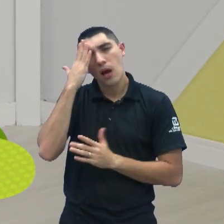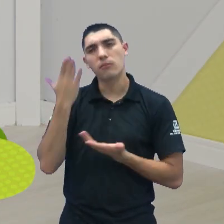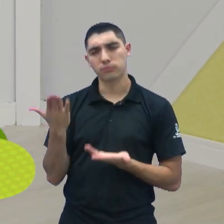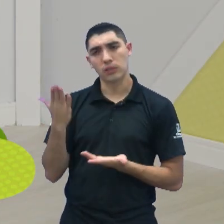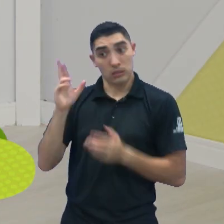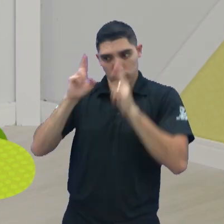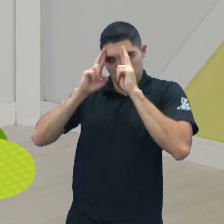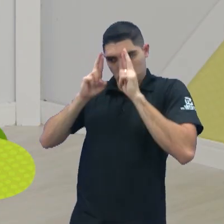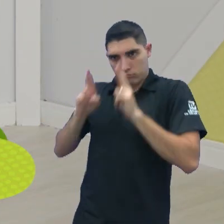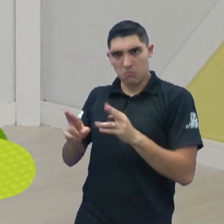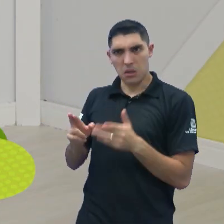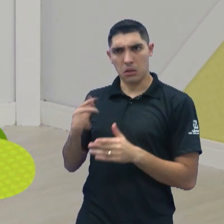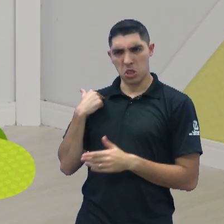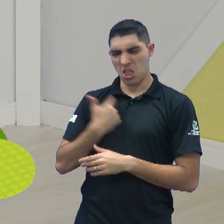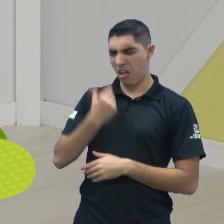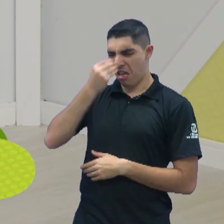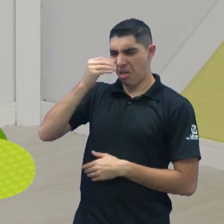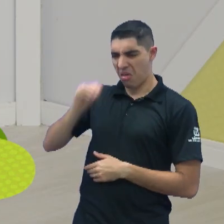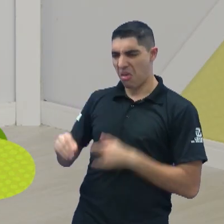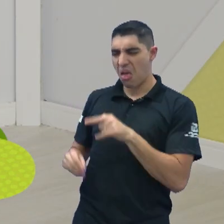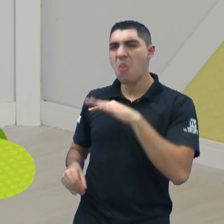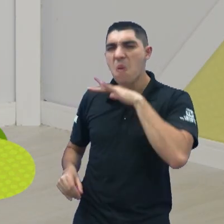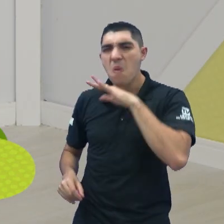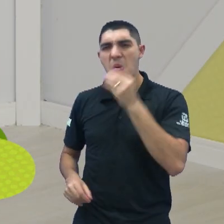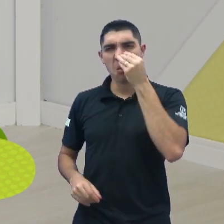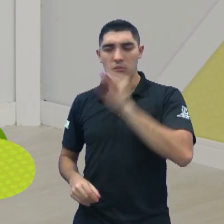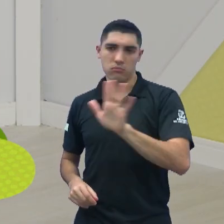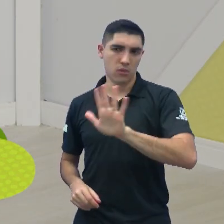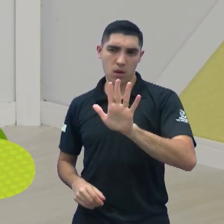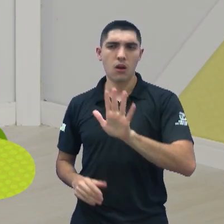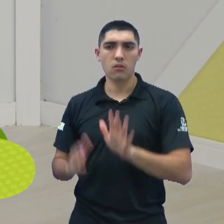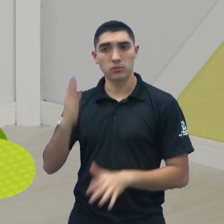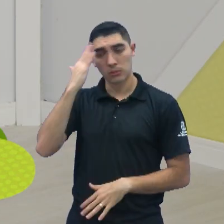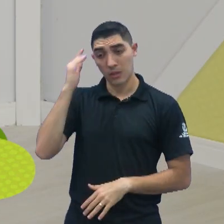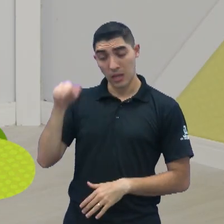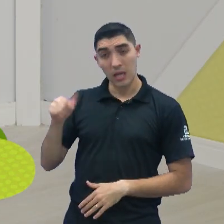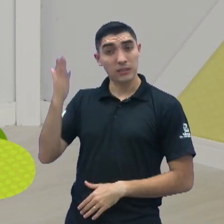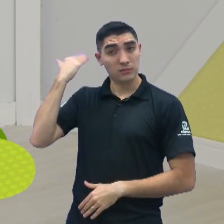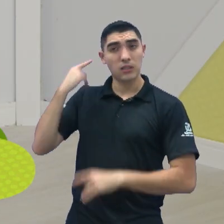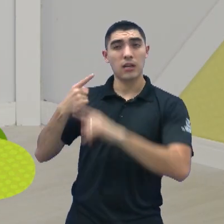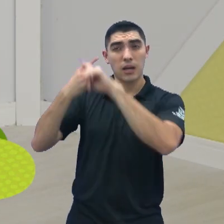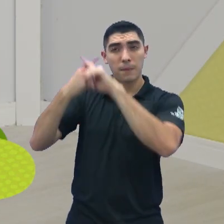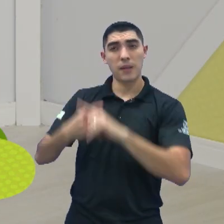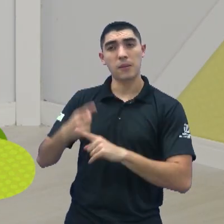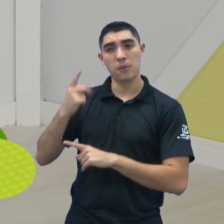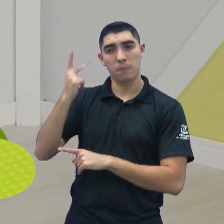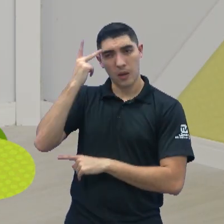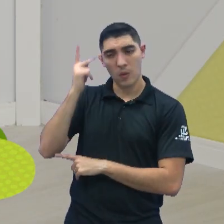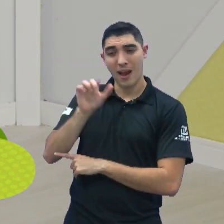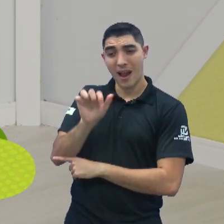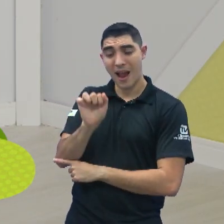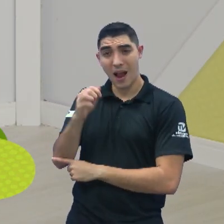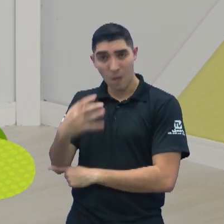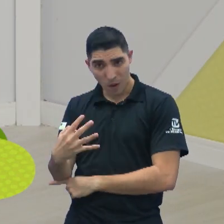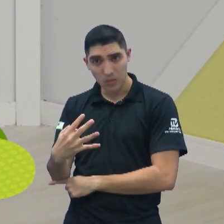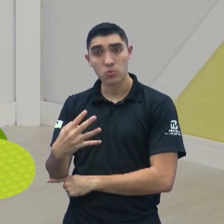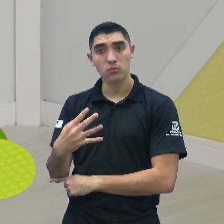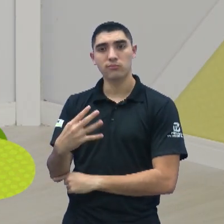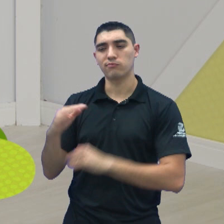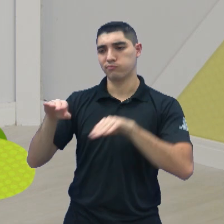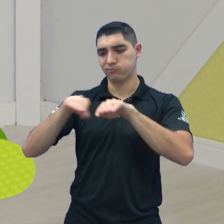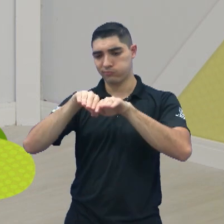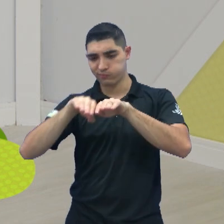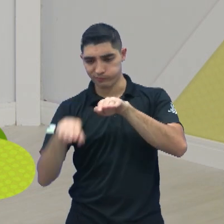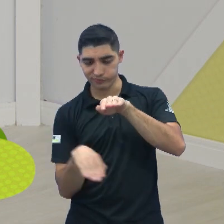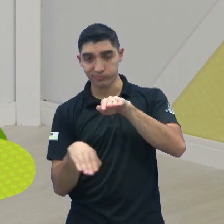é demérito não, a gente sabe das dificuldades financeiras por lá, é um time que caiu para a Série A4 e caiu da Série A2 para a Série A3 e na sequência já caiu para a Série